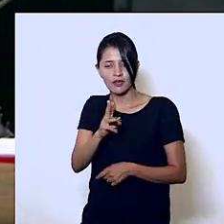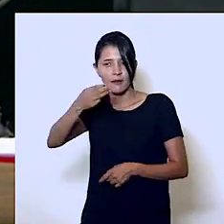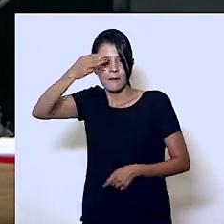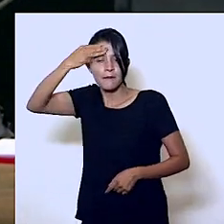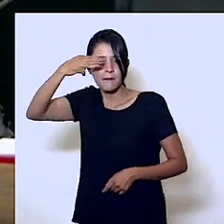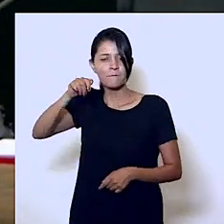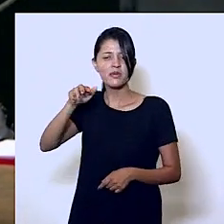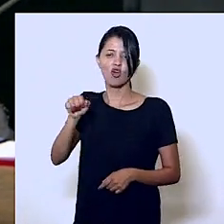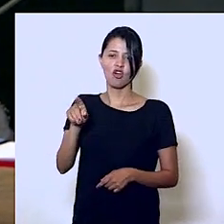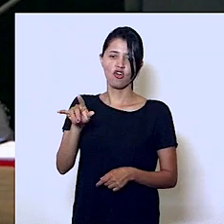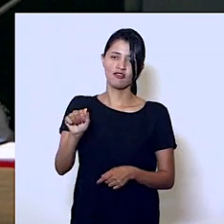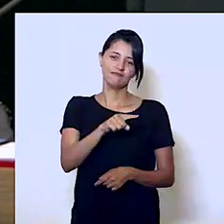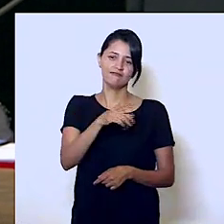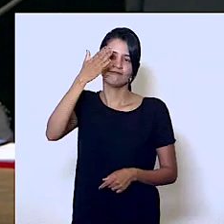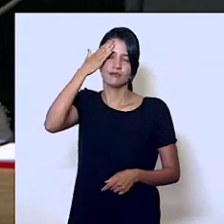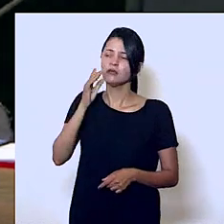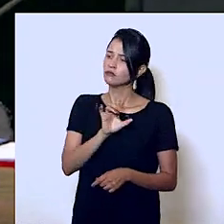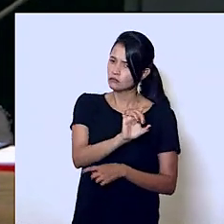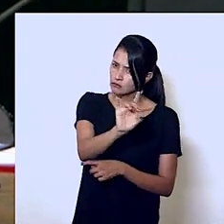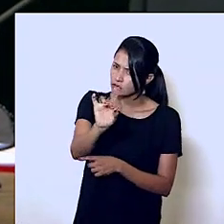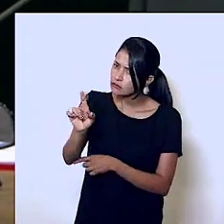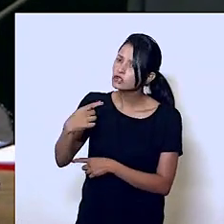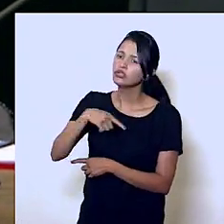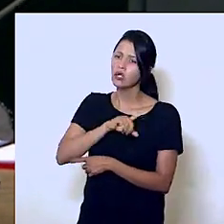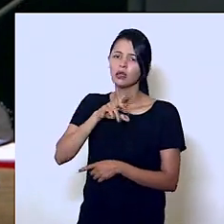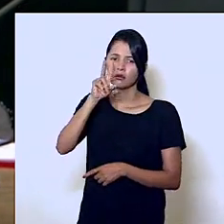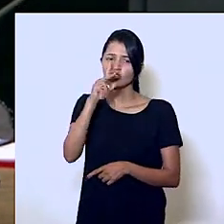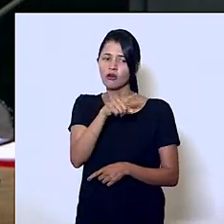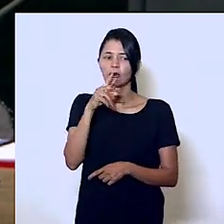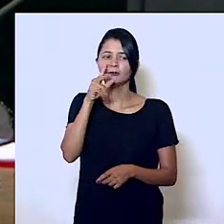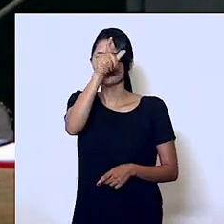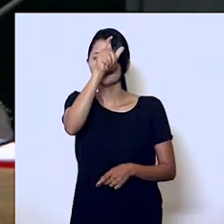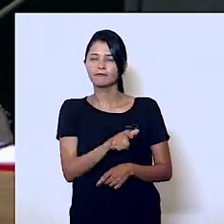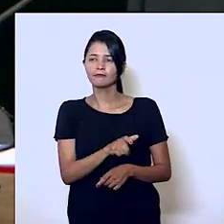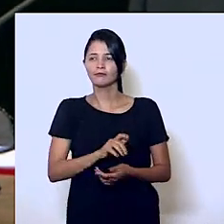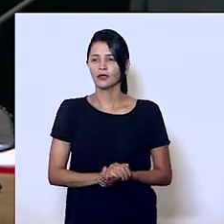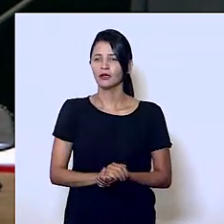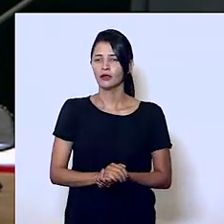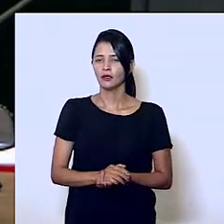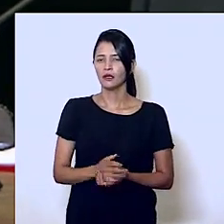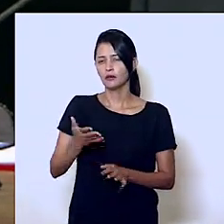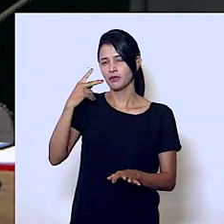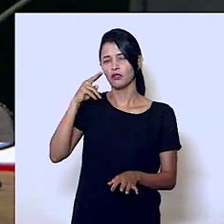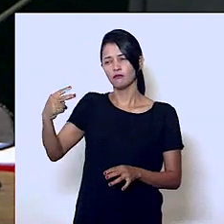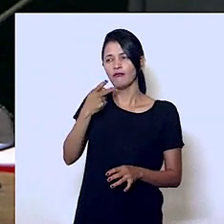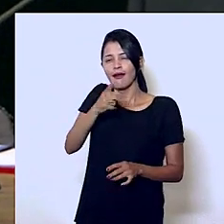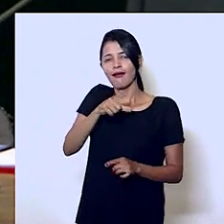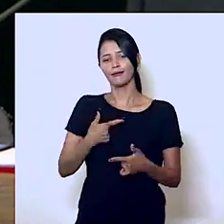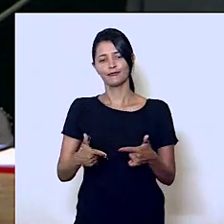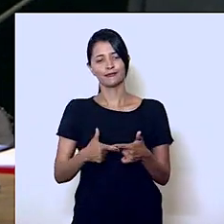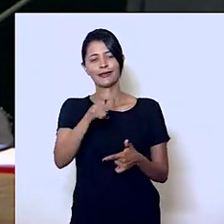E cada um de nós tem uma história do Paulo. Quando eu vim falar, alguém me disse, olha, o problema do Paulo é que não